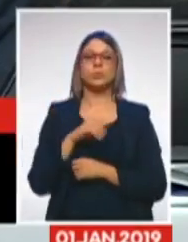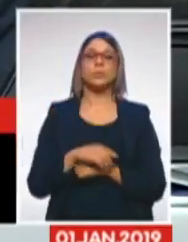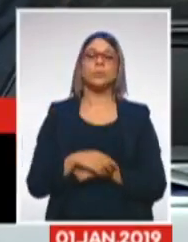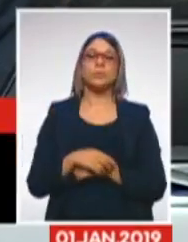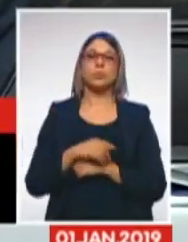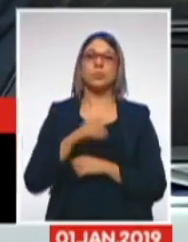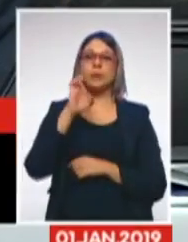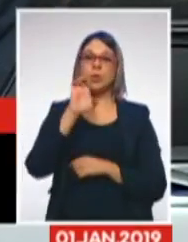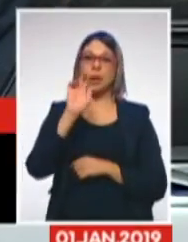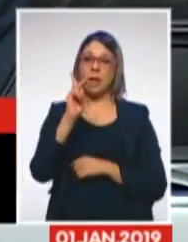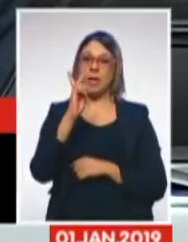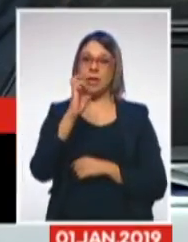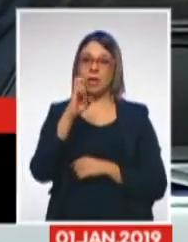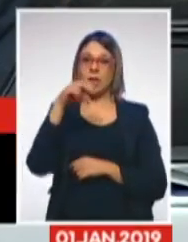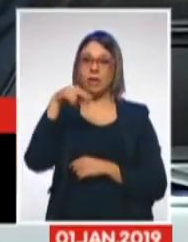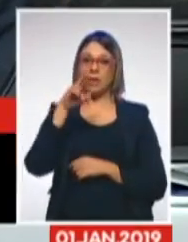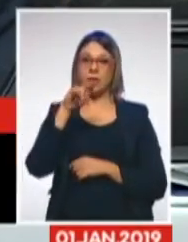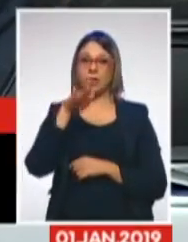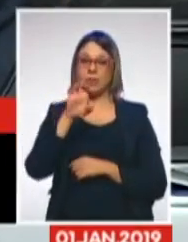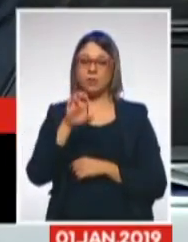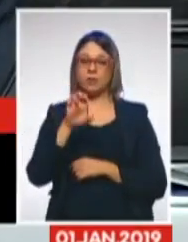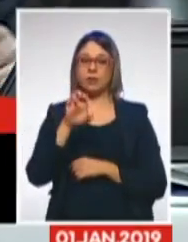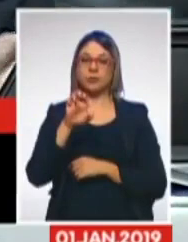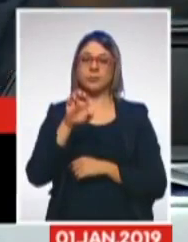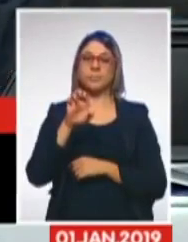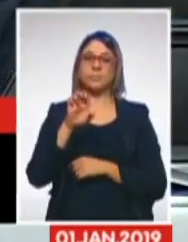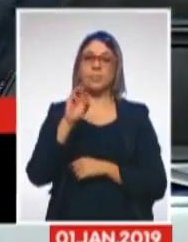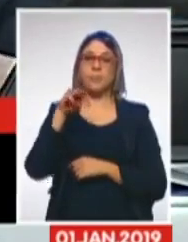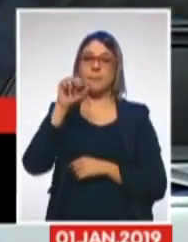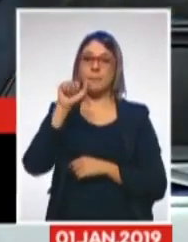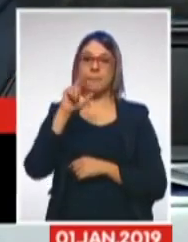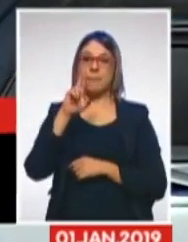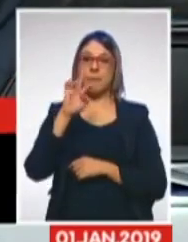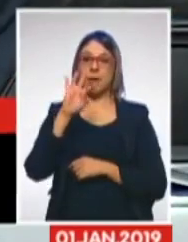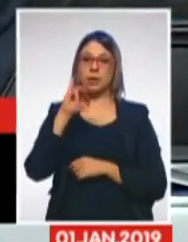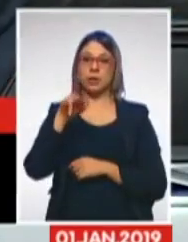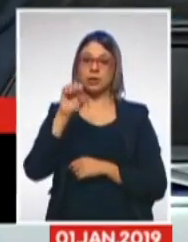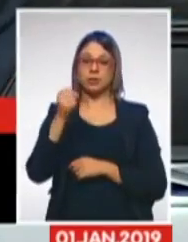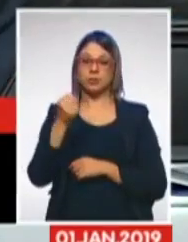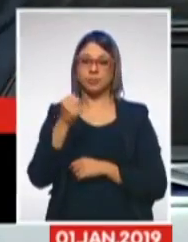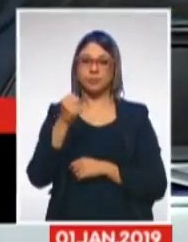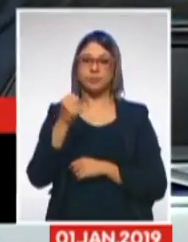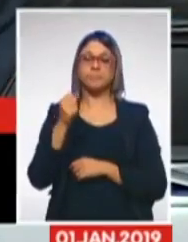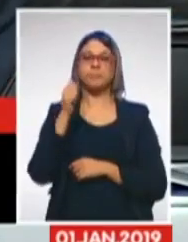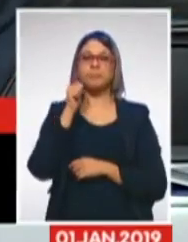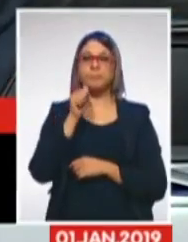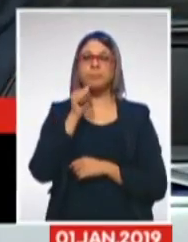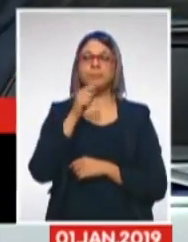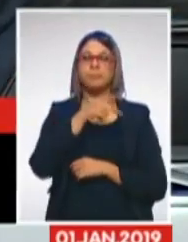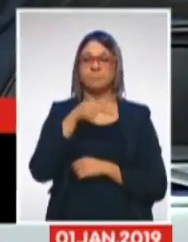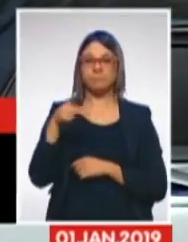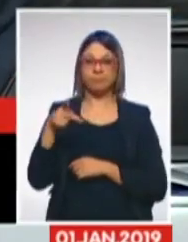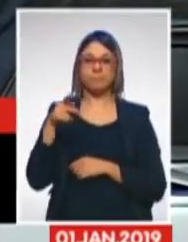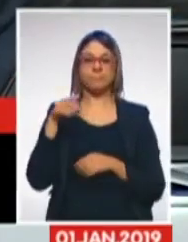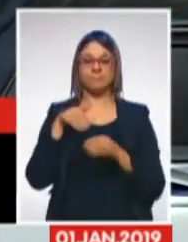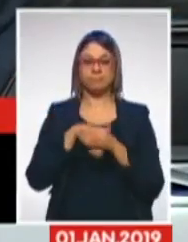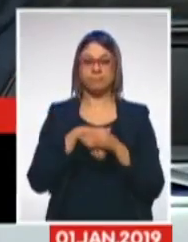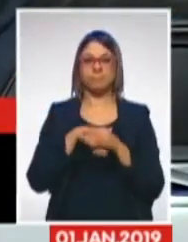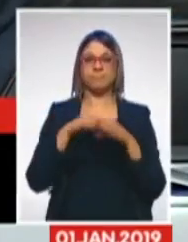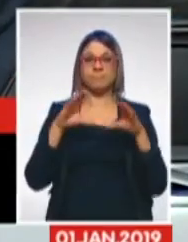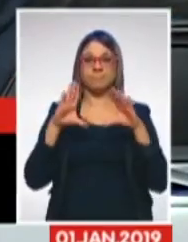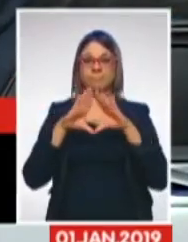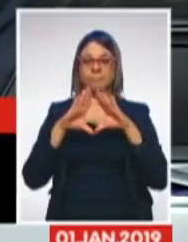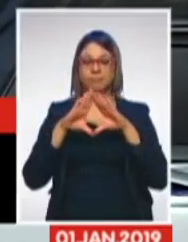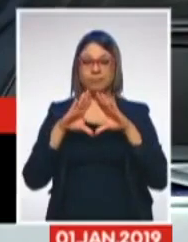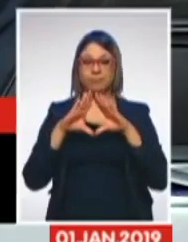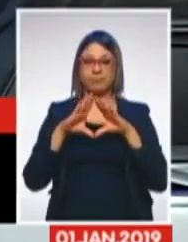Divisão Henrique Martins Nolasco Sobrinho. Excelentíssima senhora Presidente eleita da Câmara Municipal de